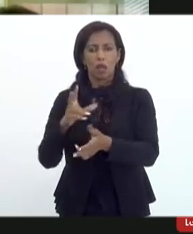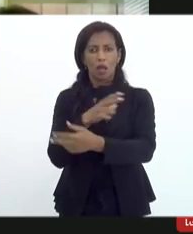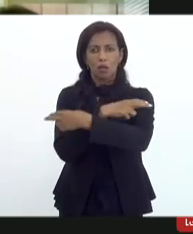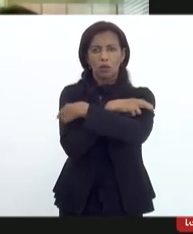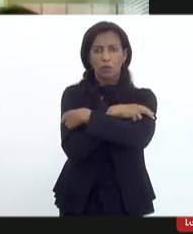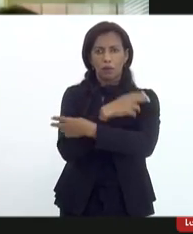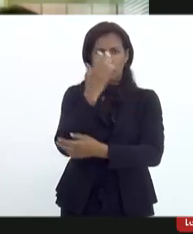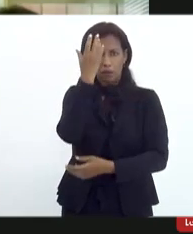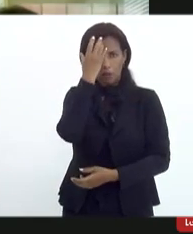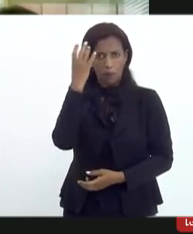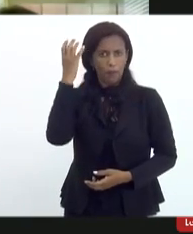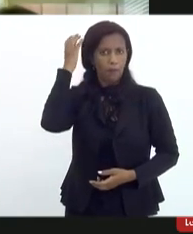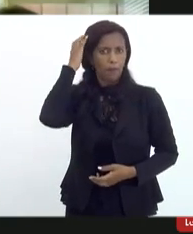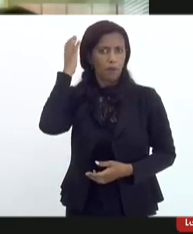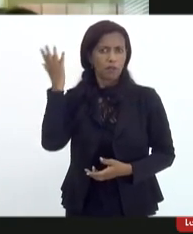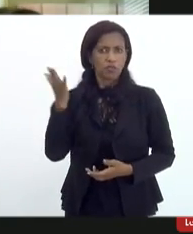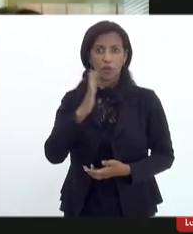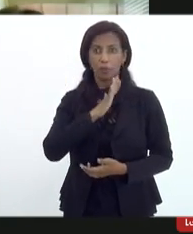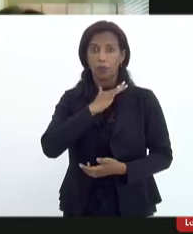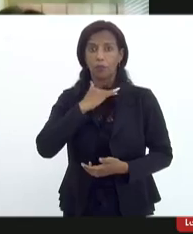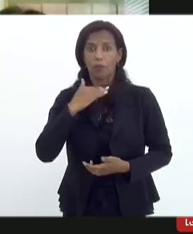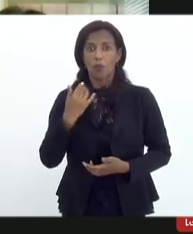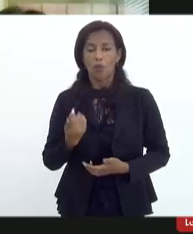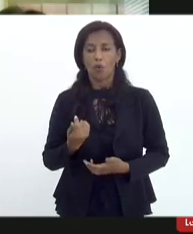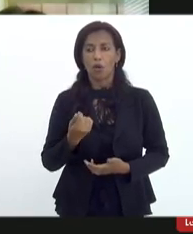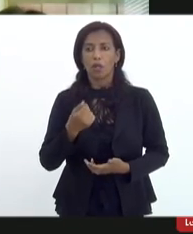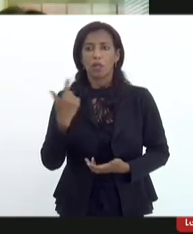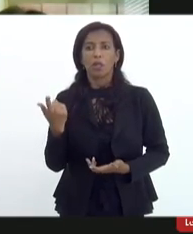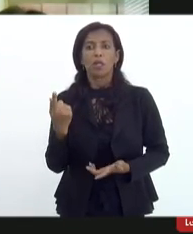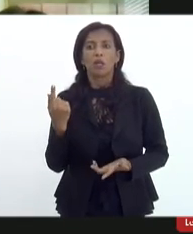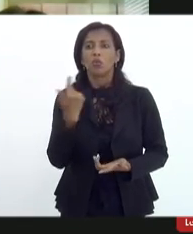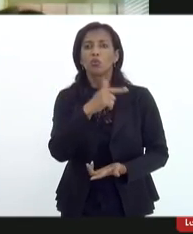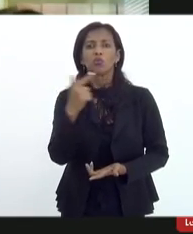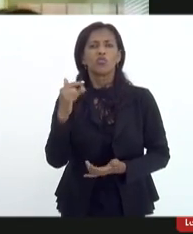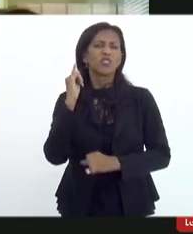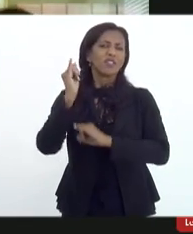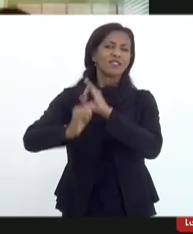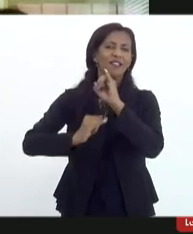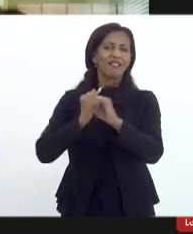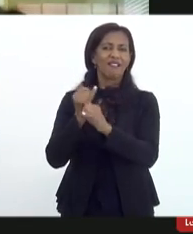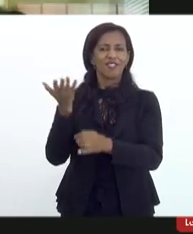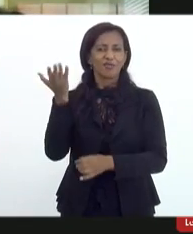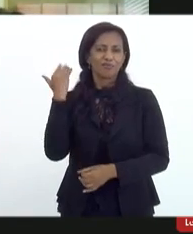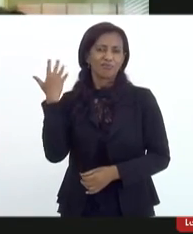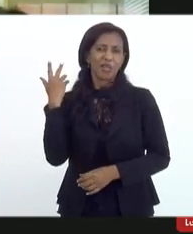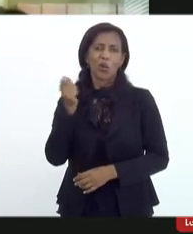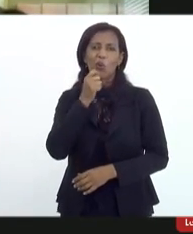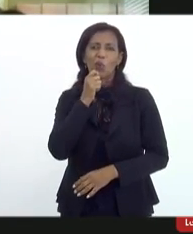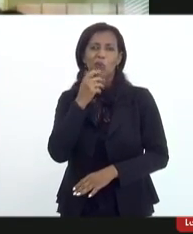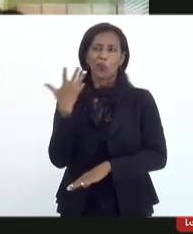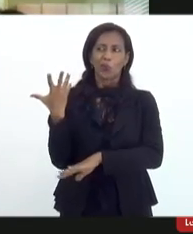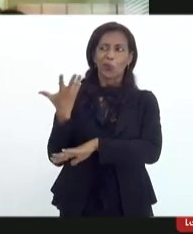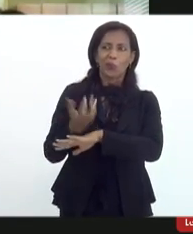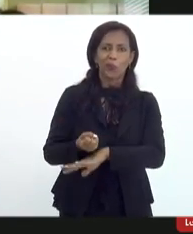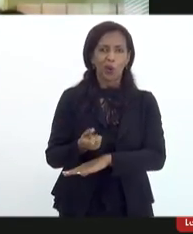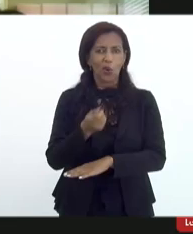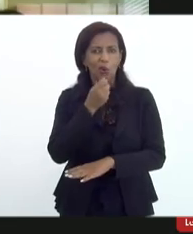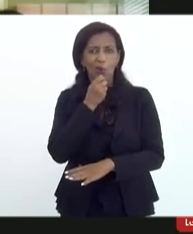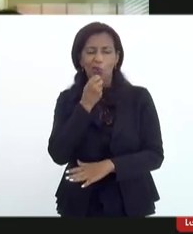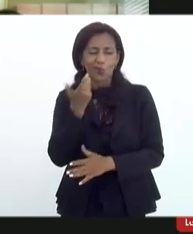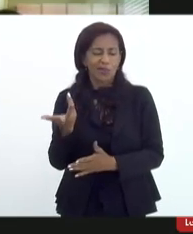Umbanda, faleceram e ainda mais naquela época não tinha nem internet, né, Mar? Então você não consegue mais